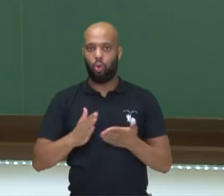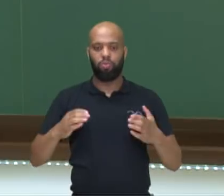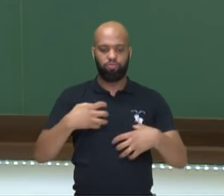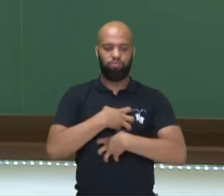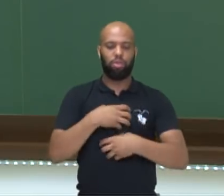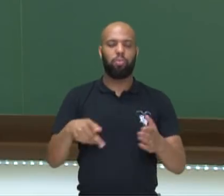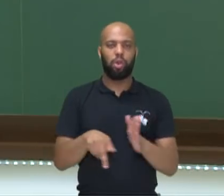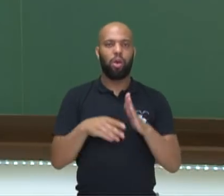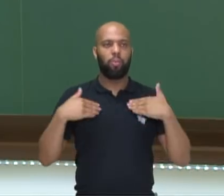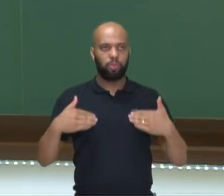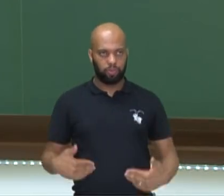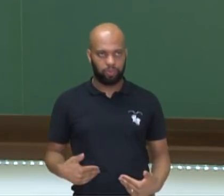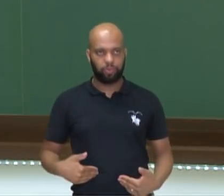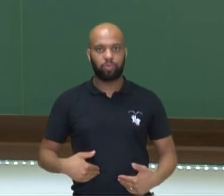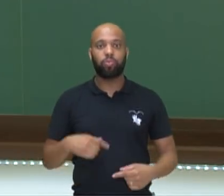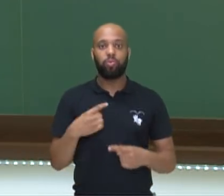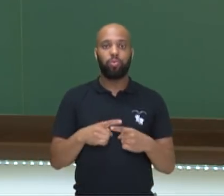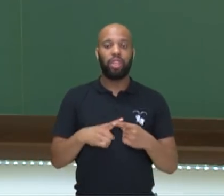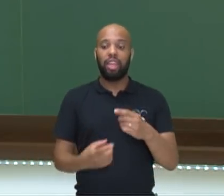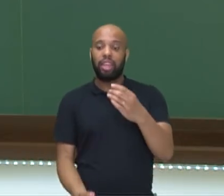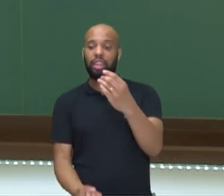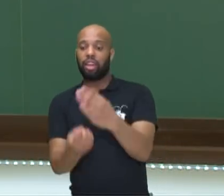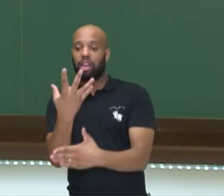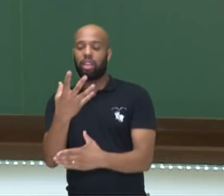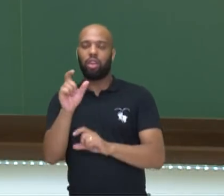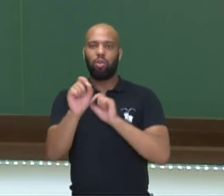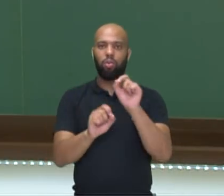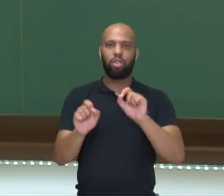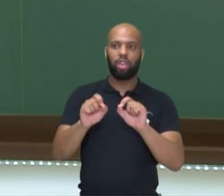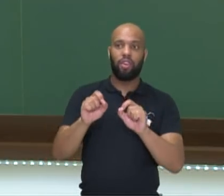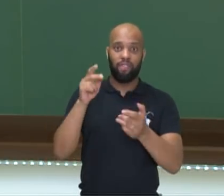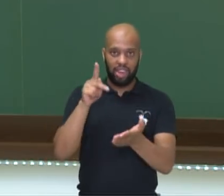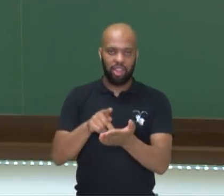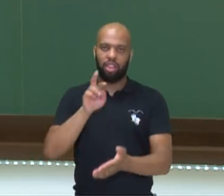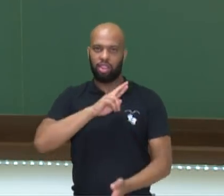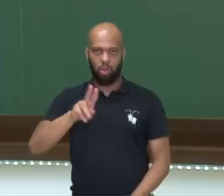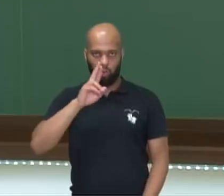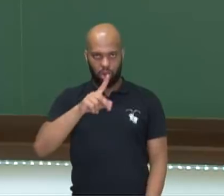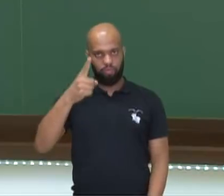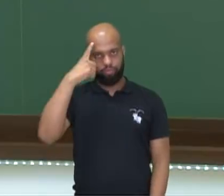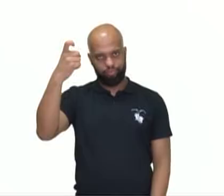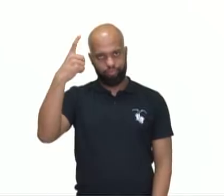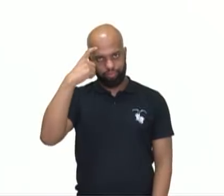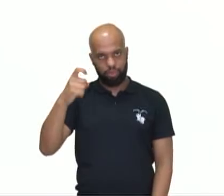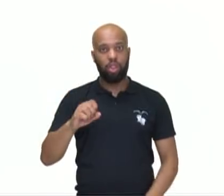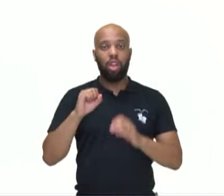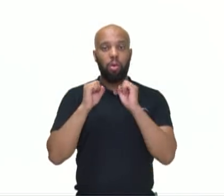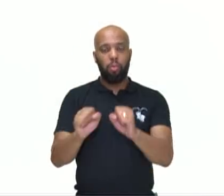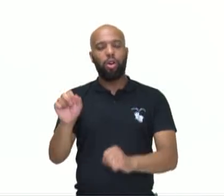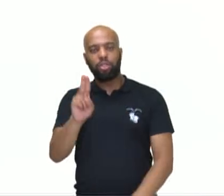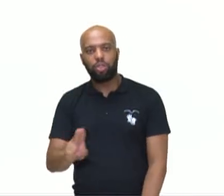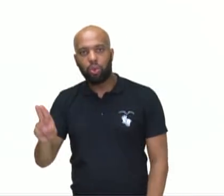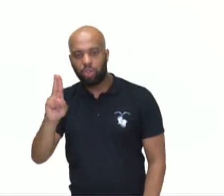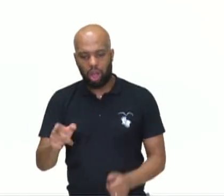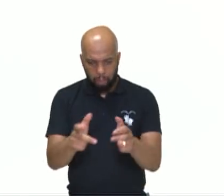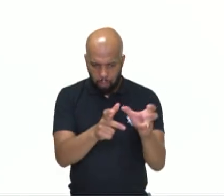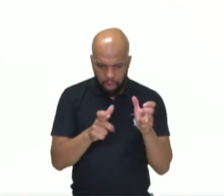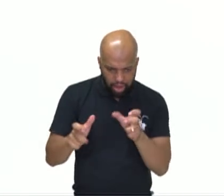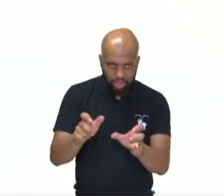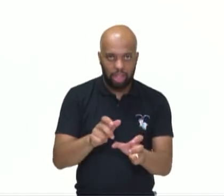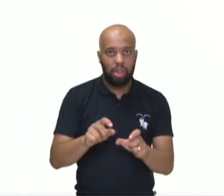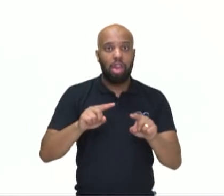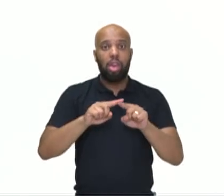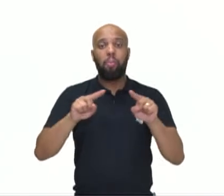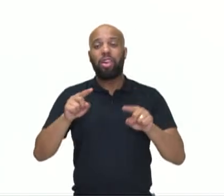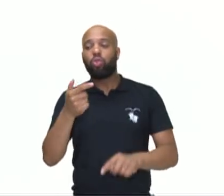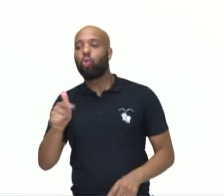sentidos do nosso corpo. Ela cria uma ilusão. Ela pode servir não só para games,